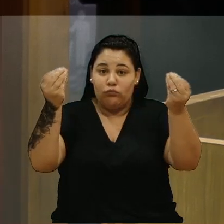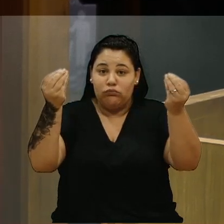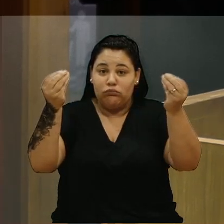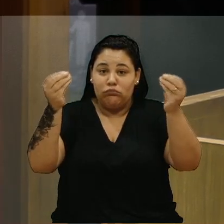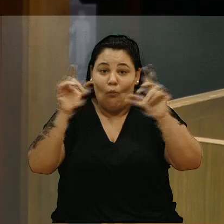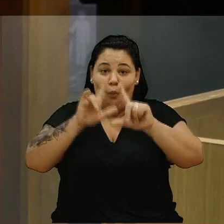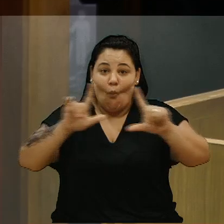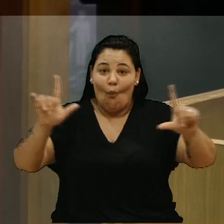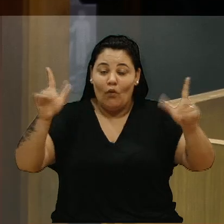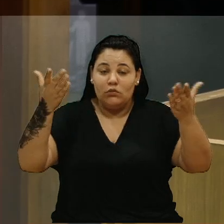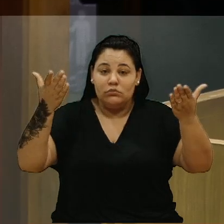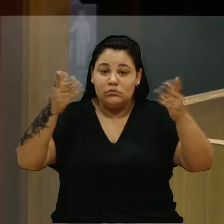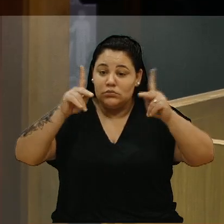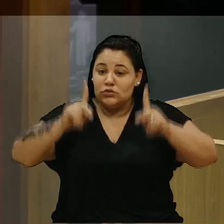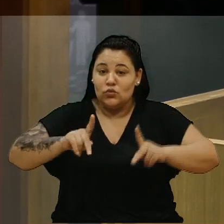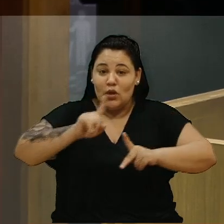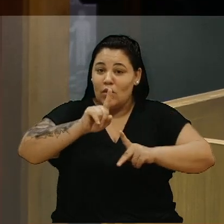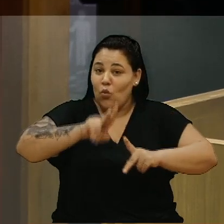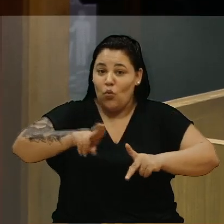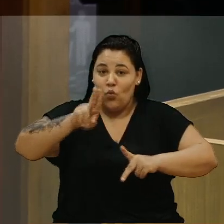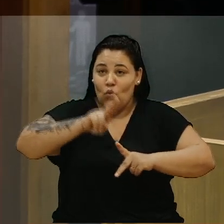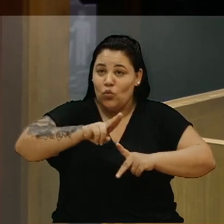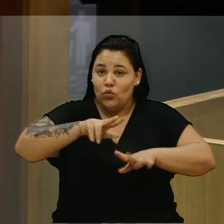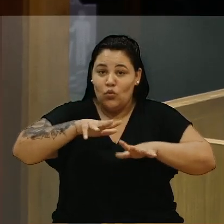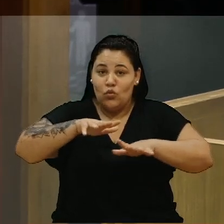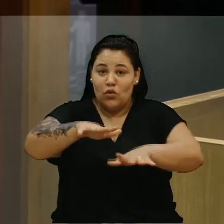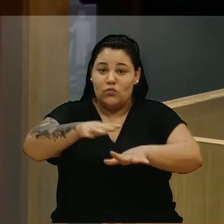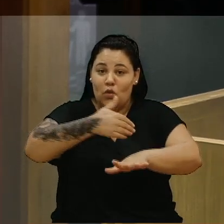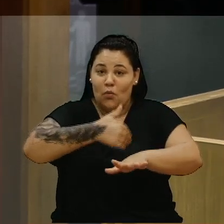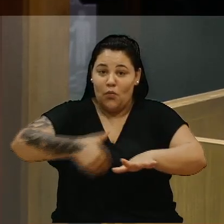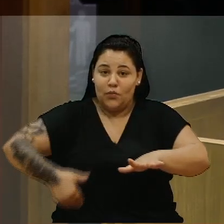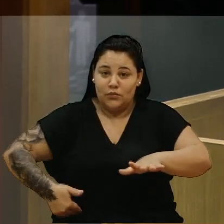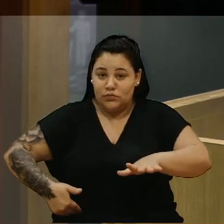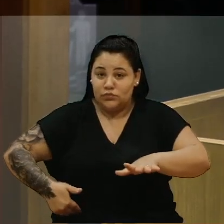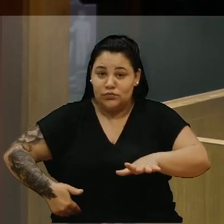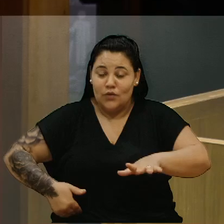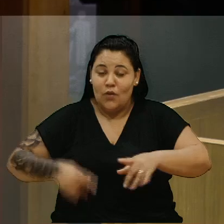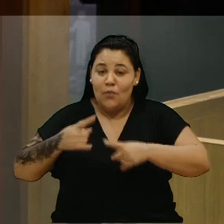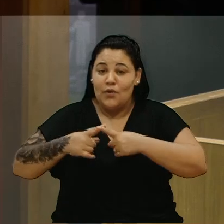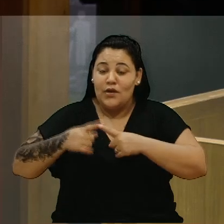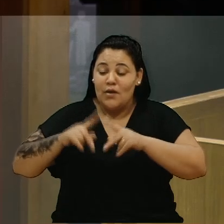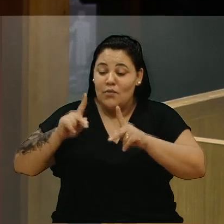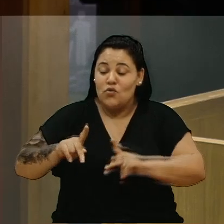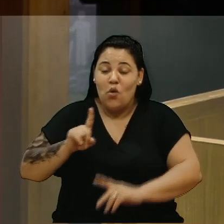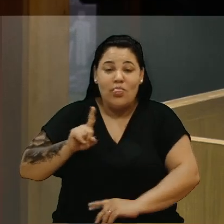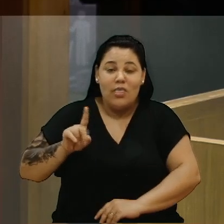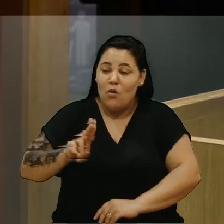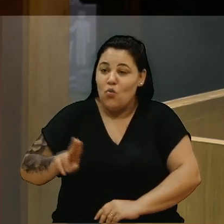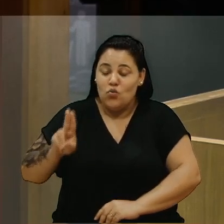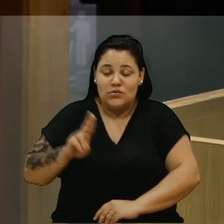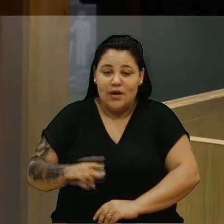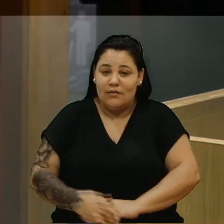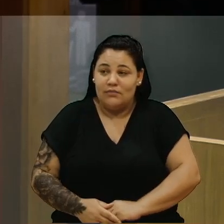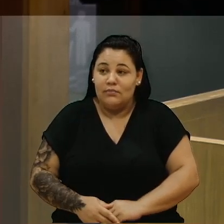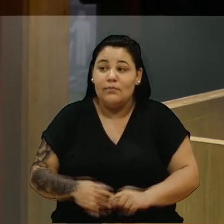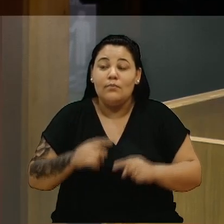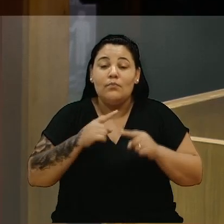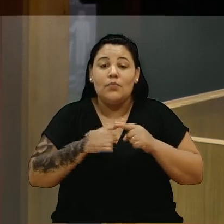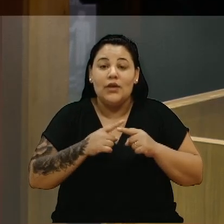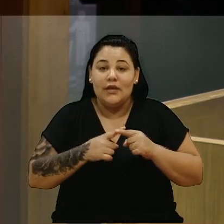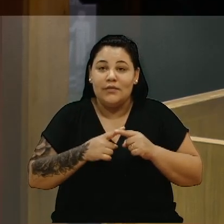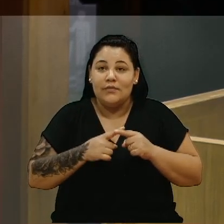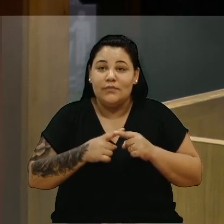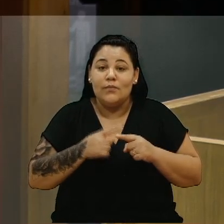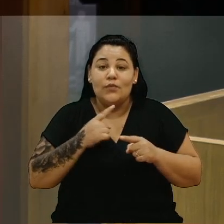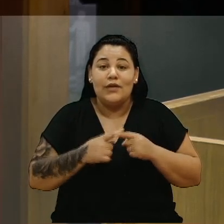não utilizam o transporte público. E aqui eu pergunto, por que as pessoas não utilizam o transporte público? Por quê? Não